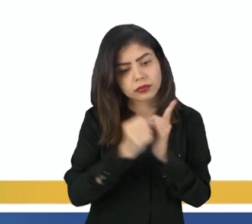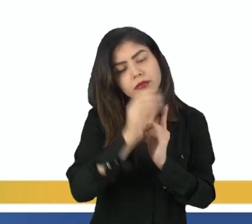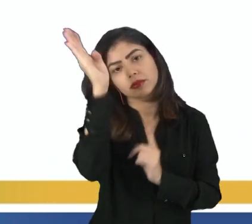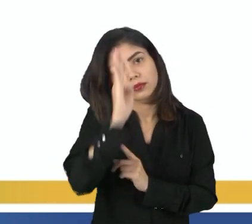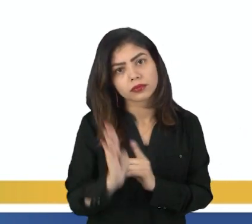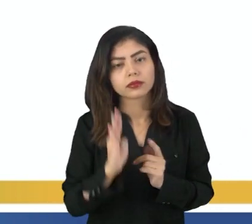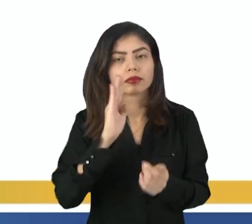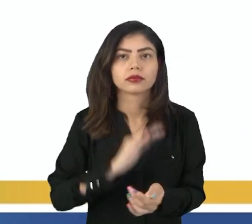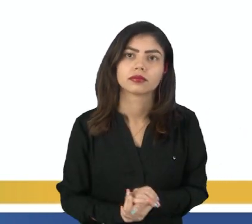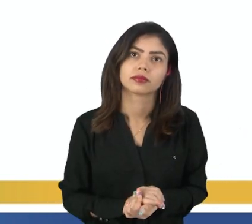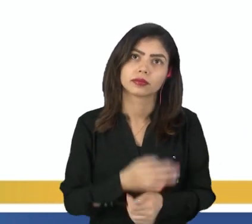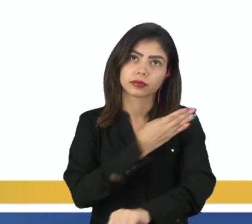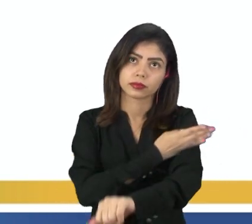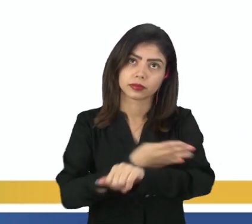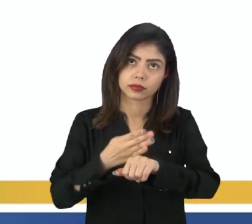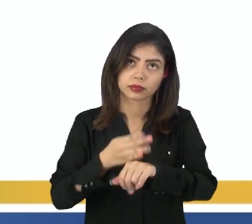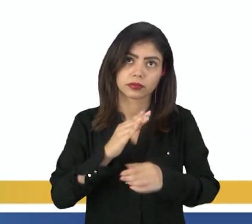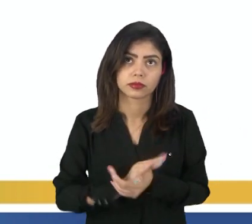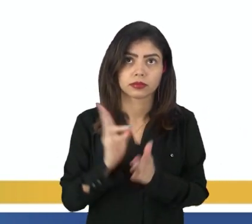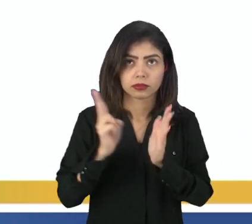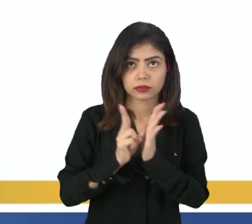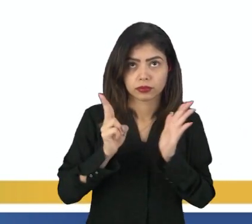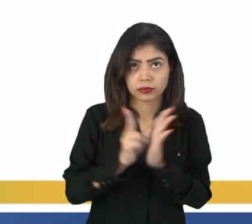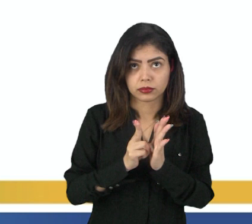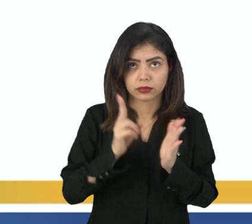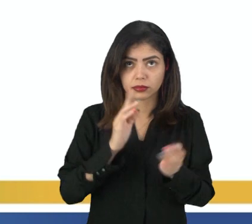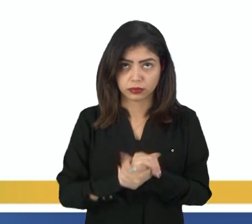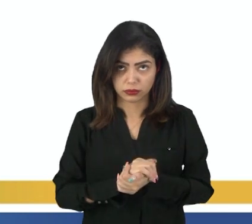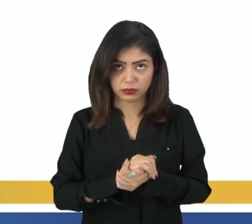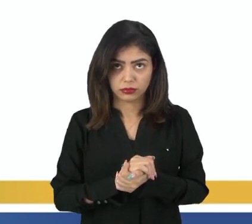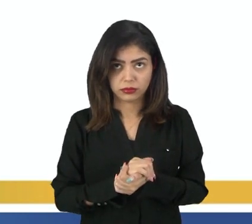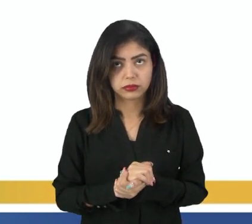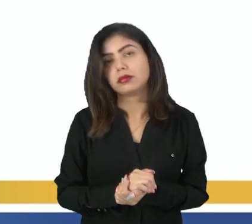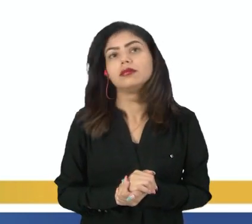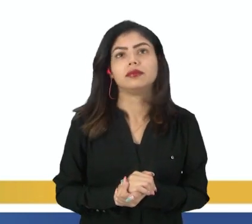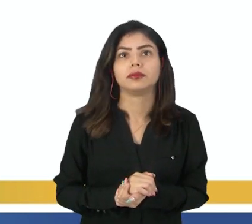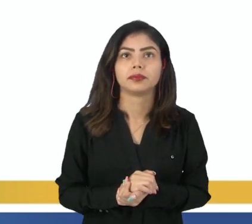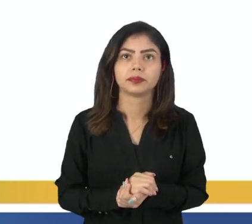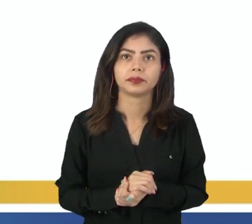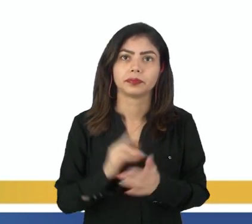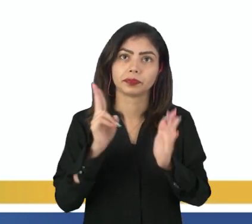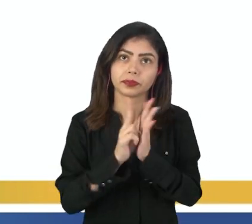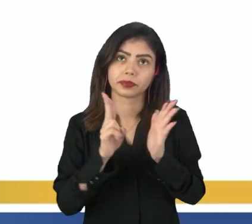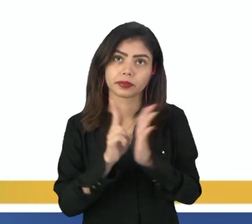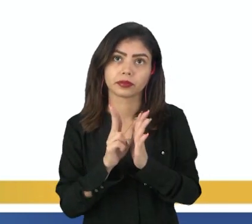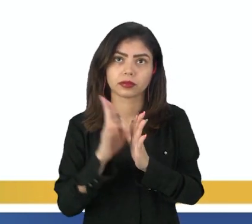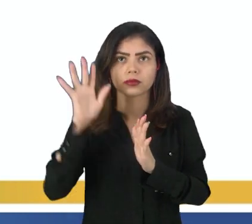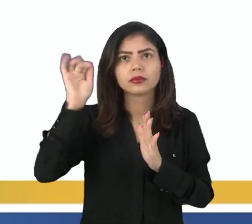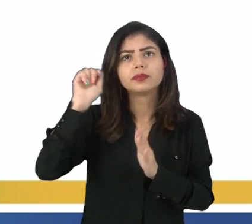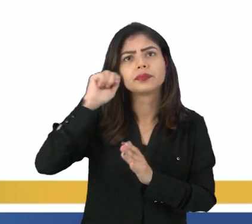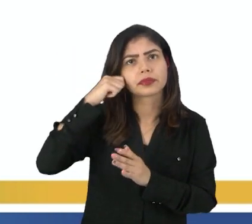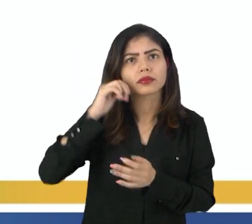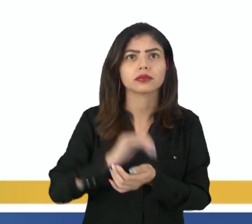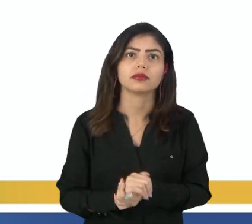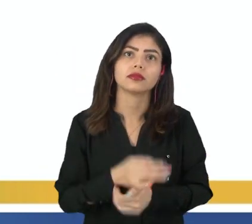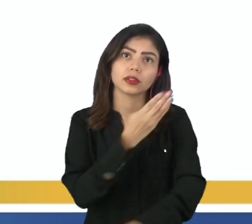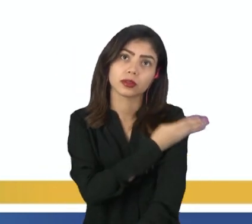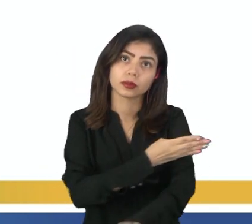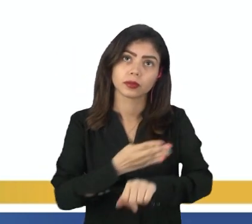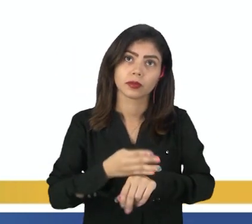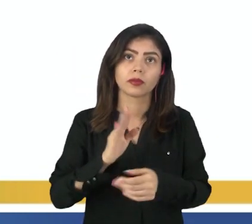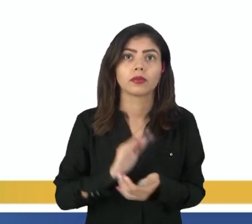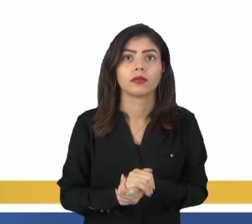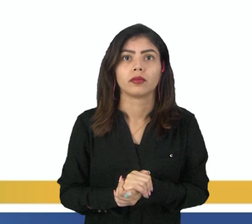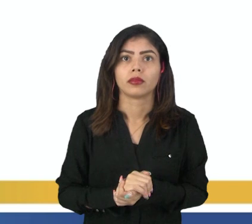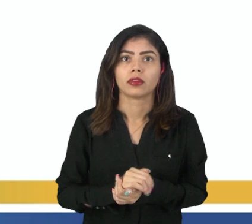Então eu tenho aí brancos com os índios, os mamelucos, índios com os negros, os cafuzos, e o branco com